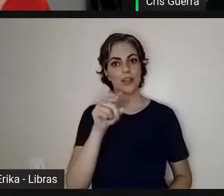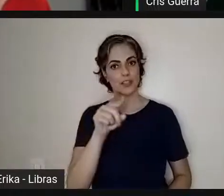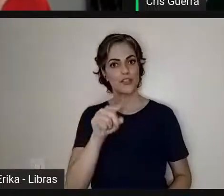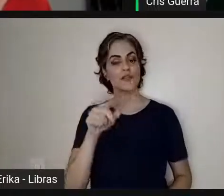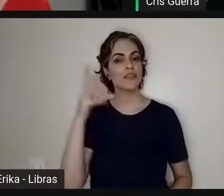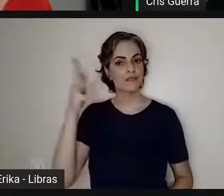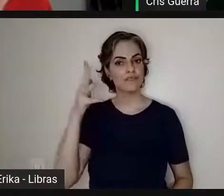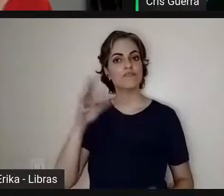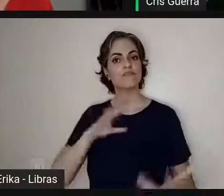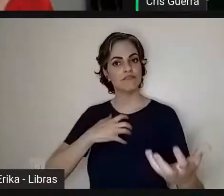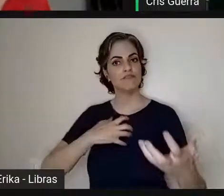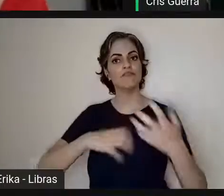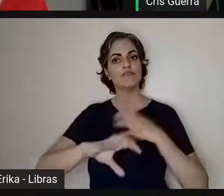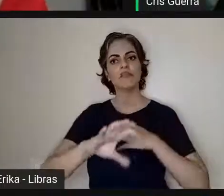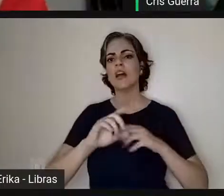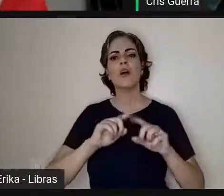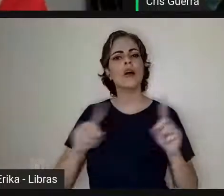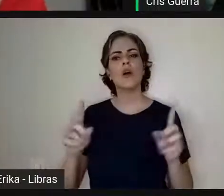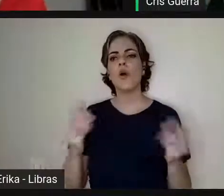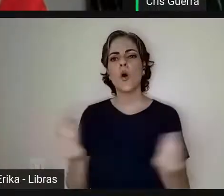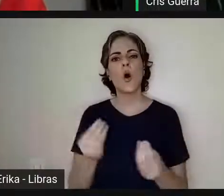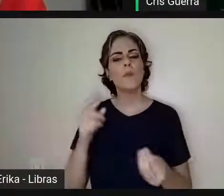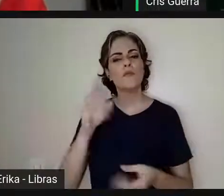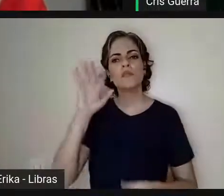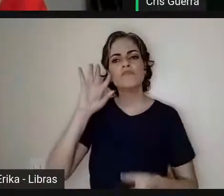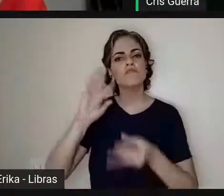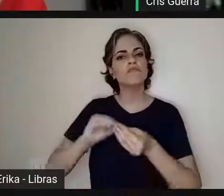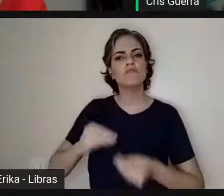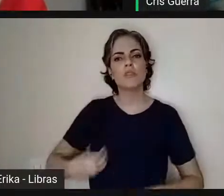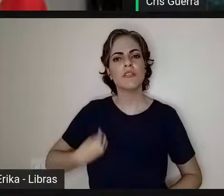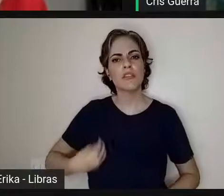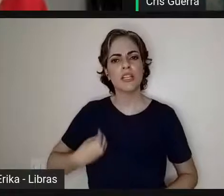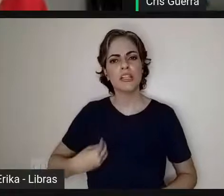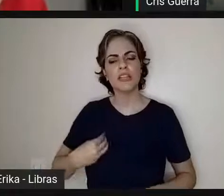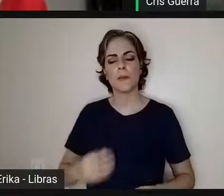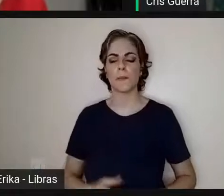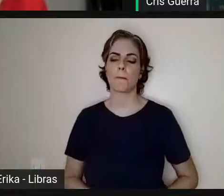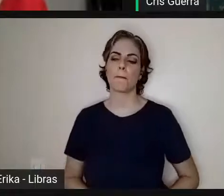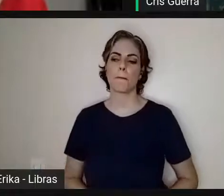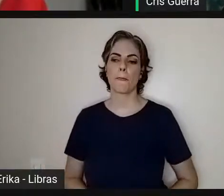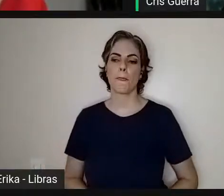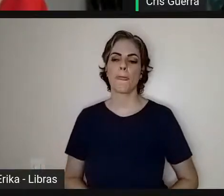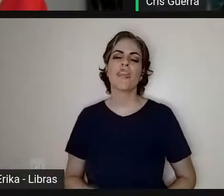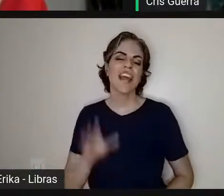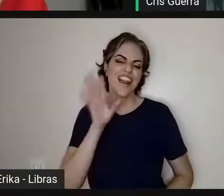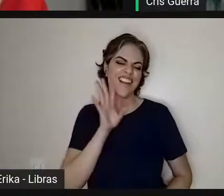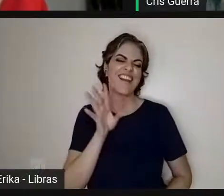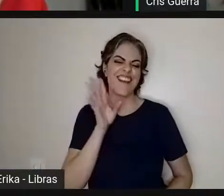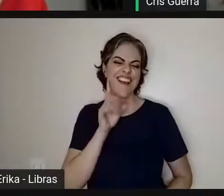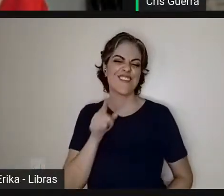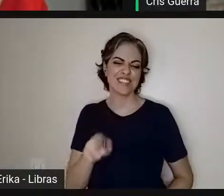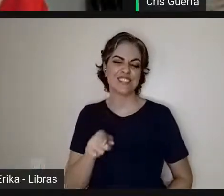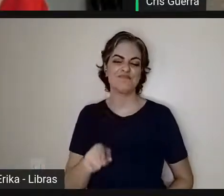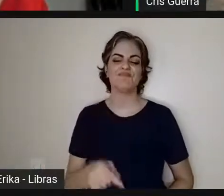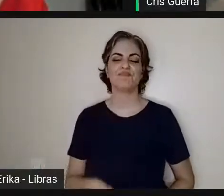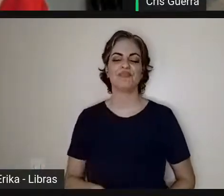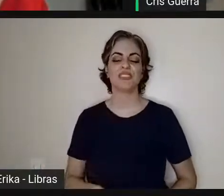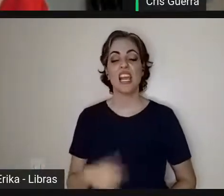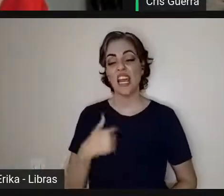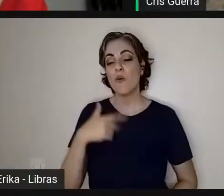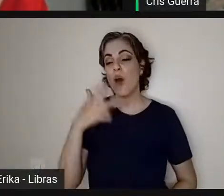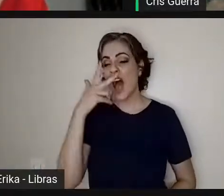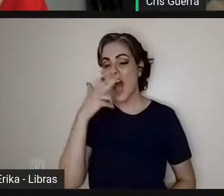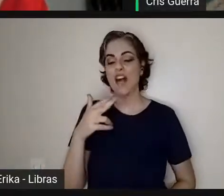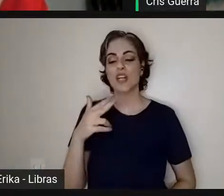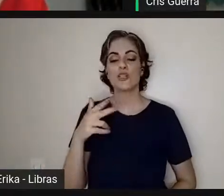você chegou a essa conclusão. Eu acho esse assunto muito legal, porque eu acho que isso tem a ver com a gente estar mais conectado com a